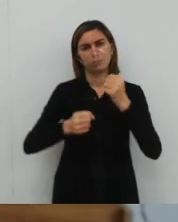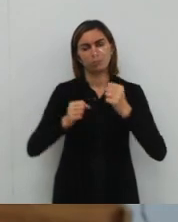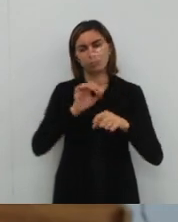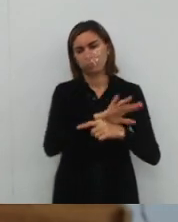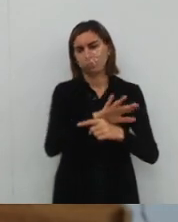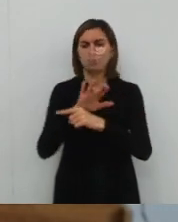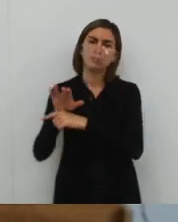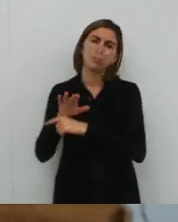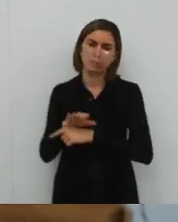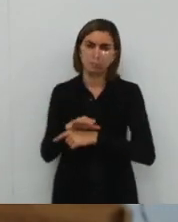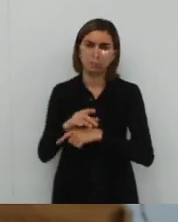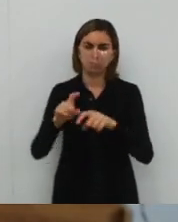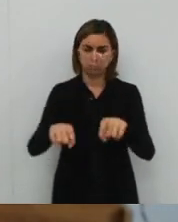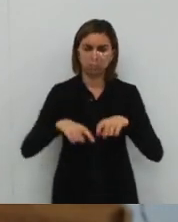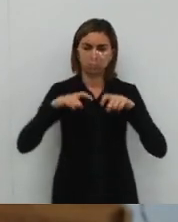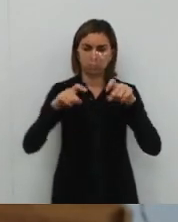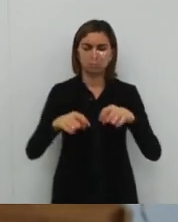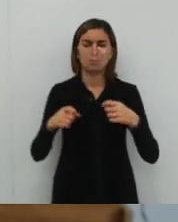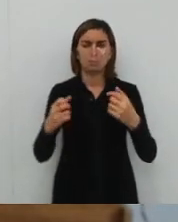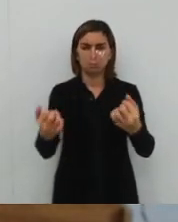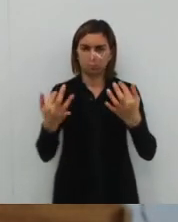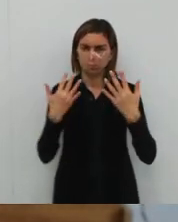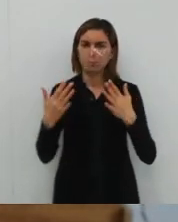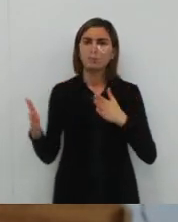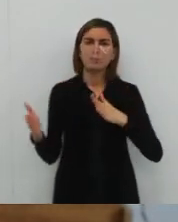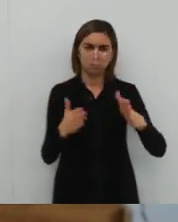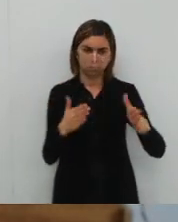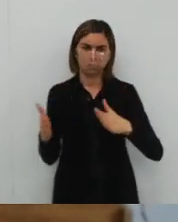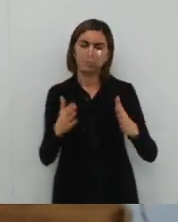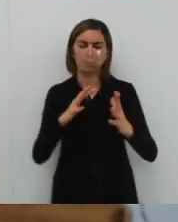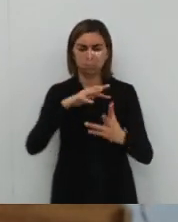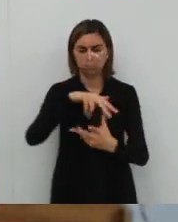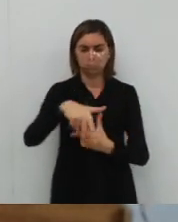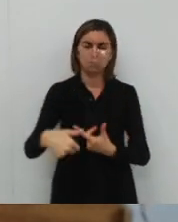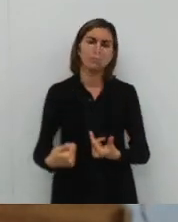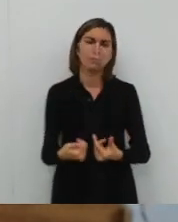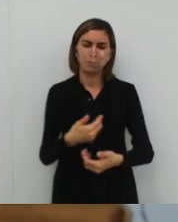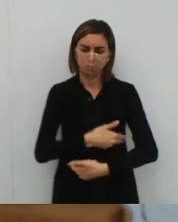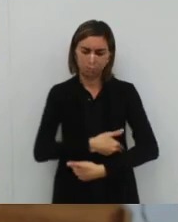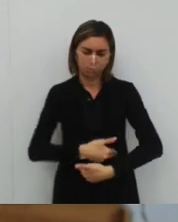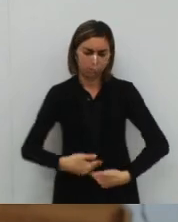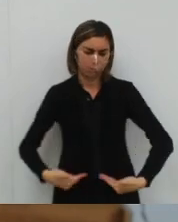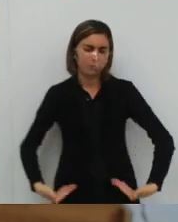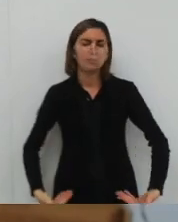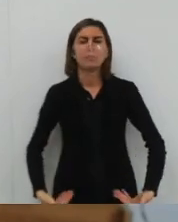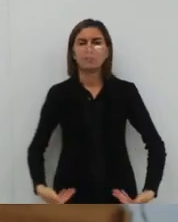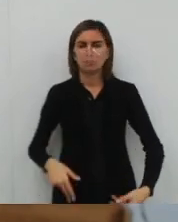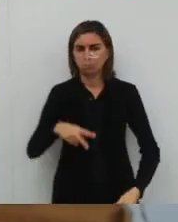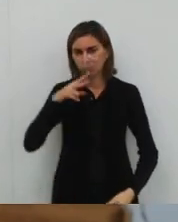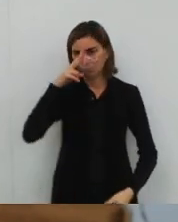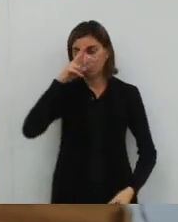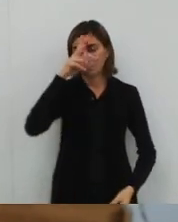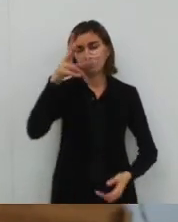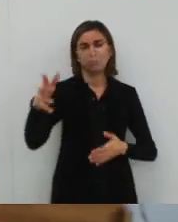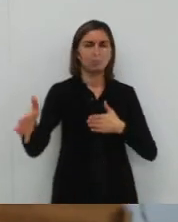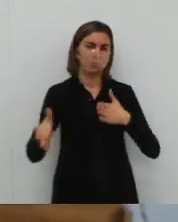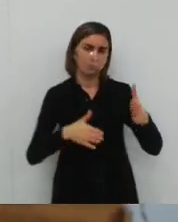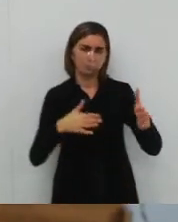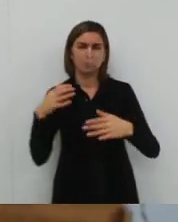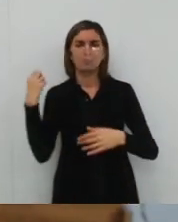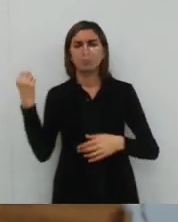o mercado da agricultura. E nós vivíamos nesse período no mundo uma fome imensa. Tá? Então